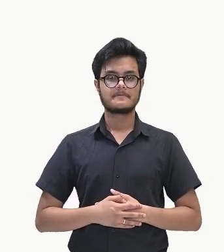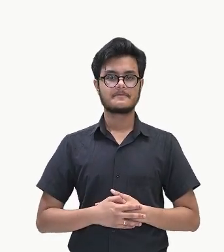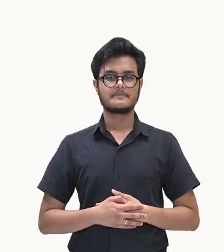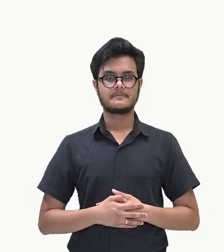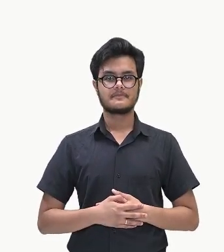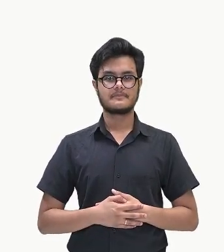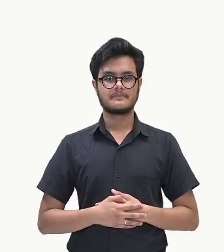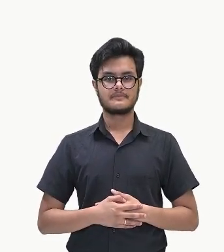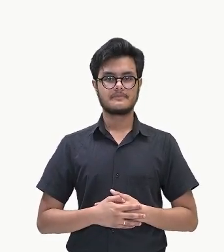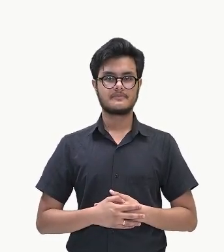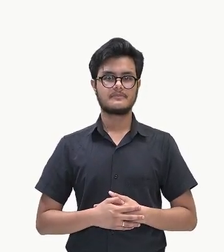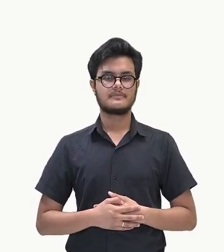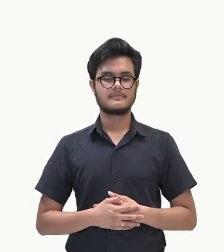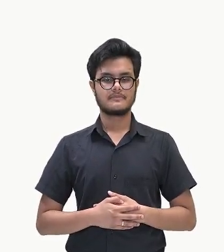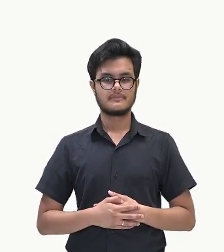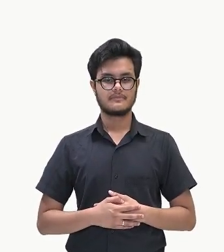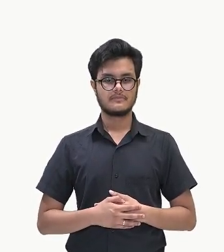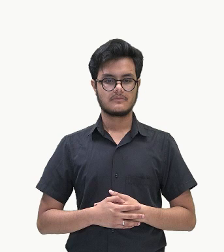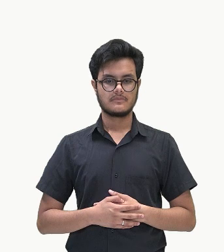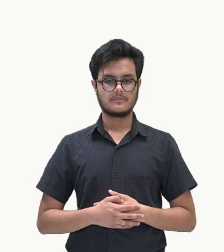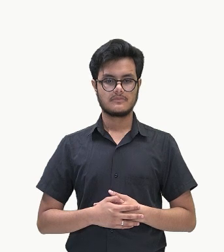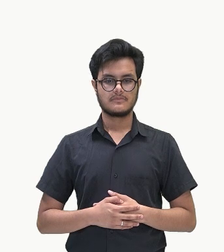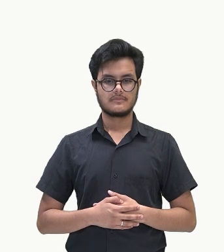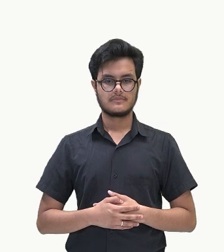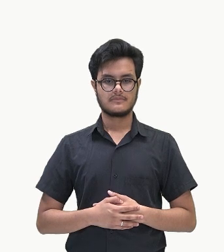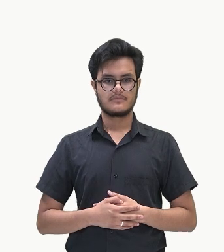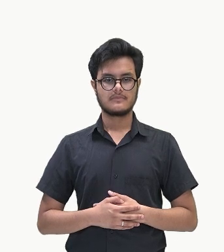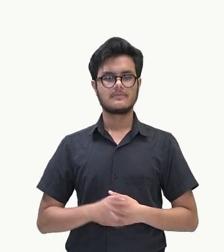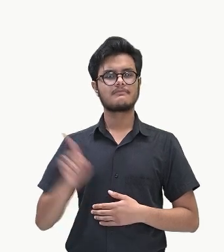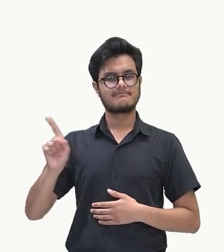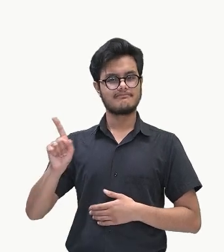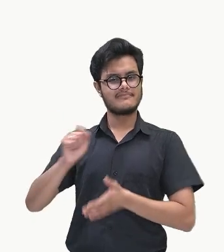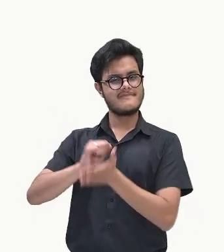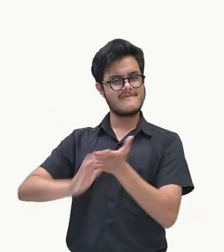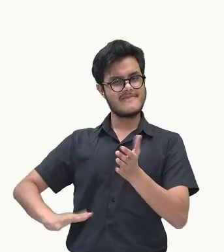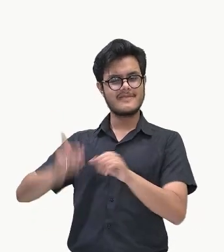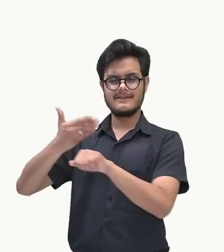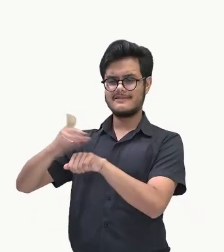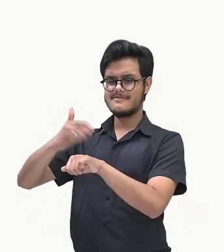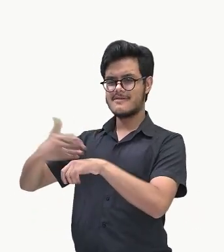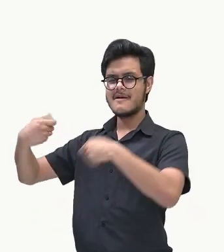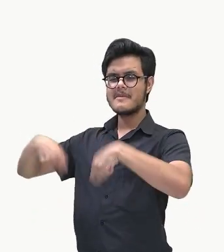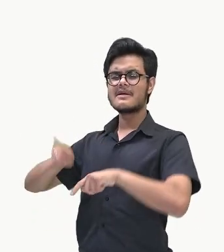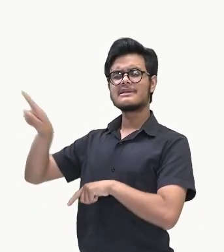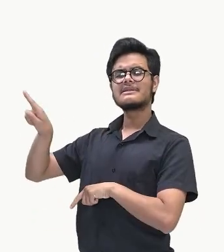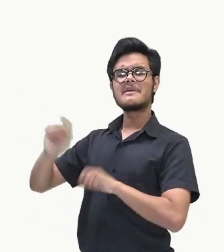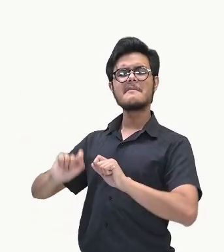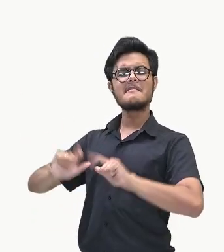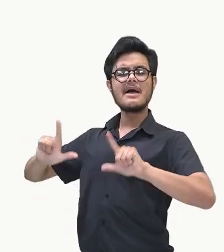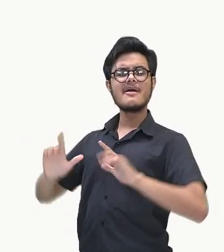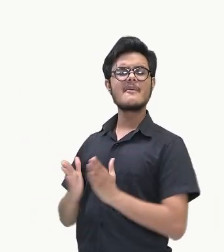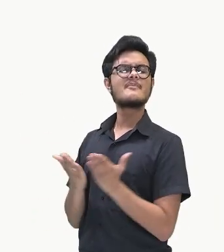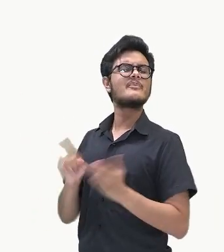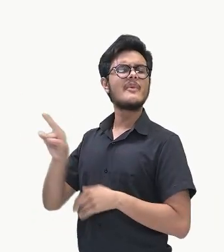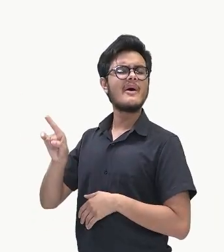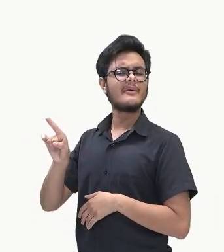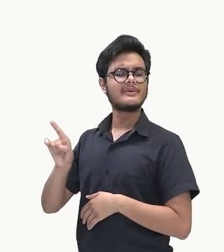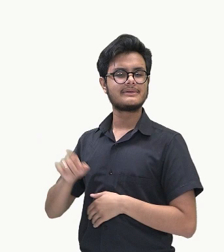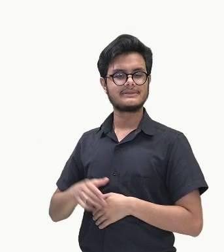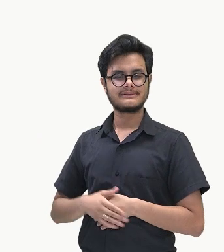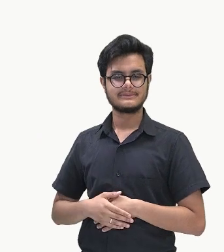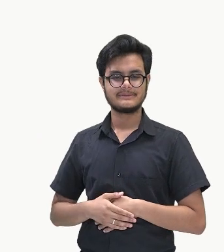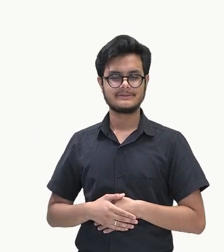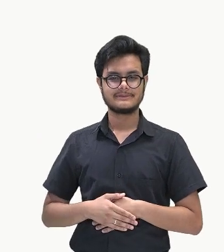Ok? Então, vamos aí dar uma praticada. Quem é maior? E agora? Olha aí o